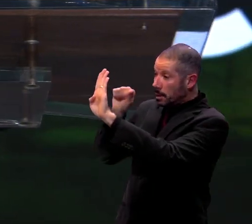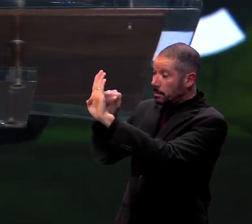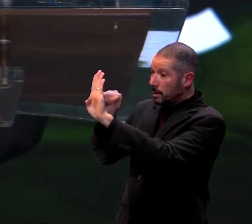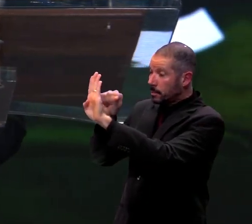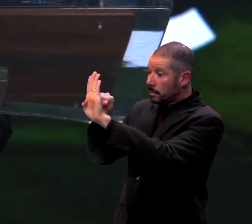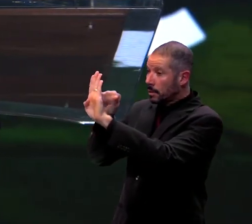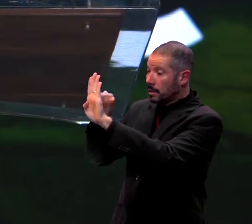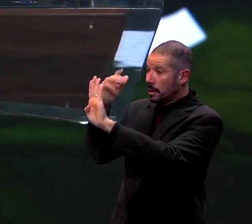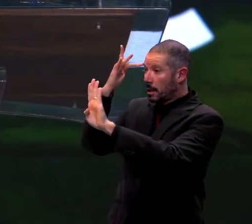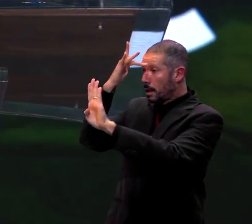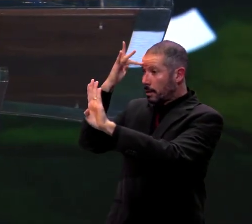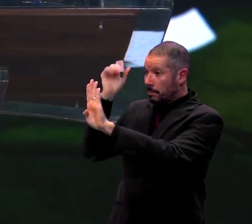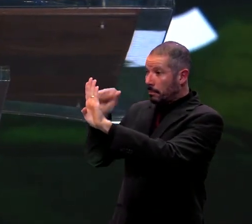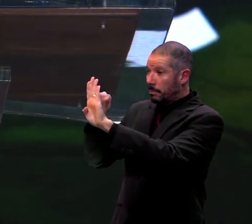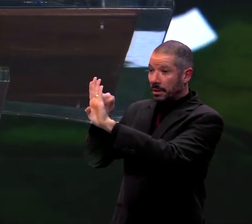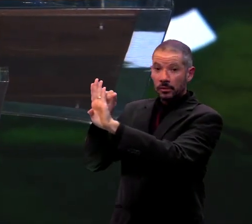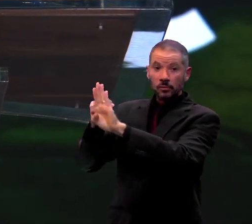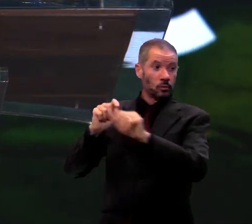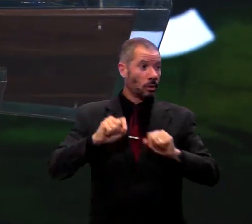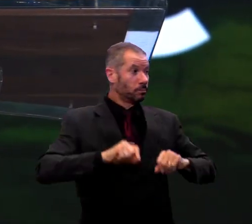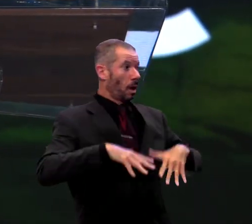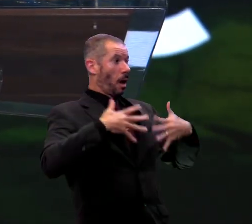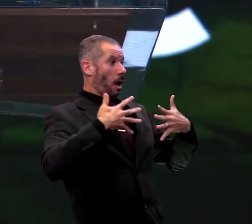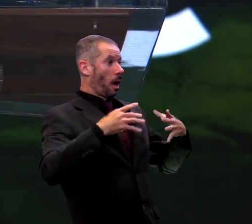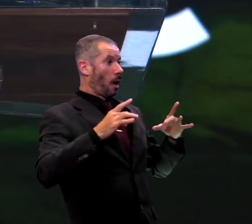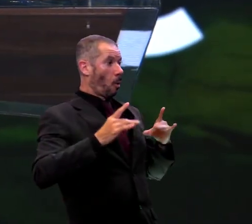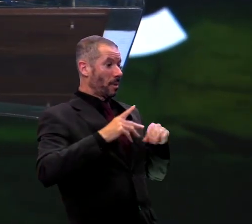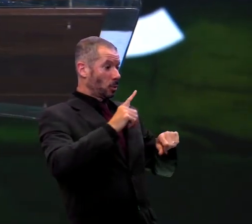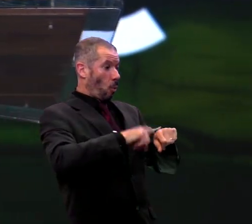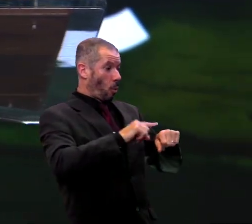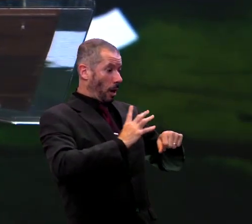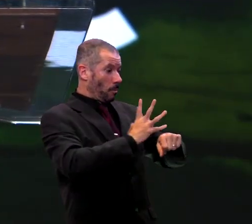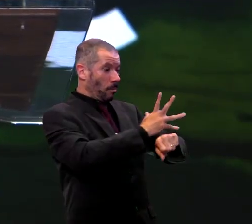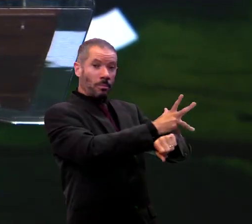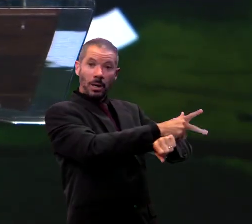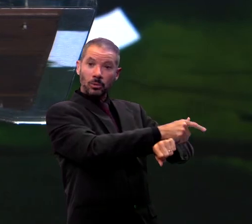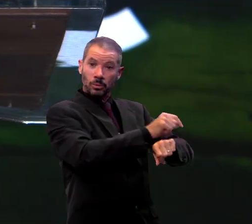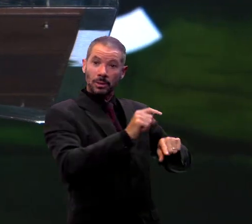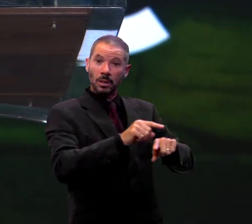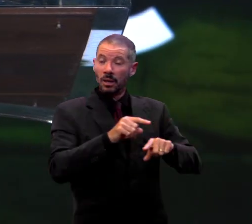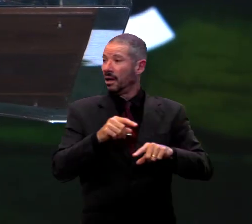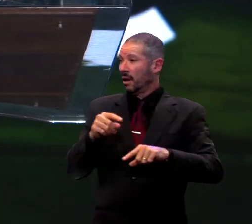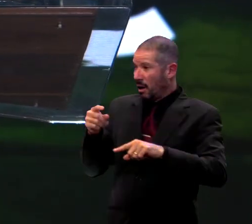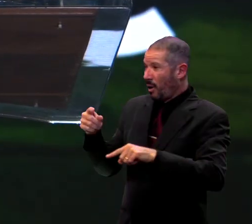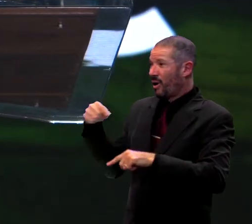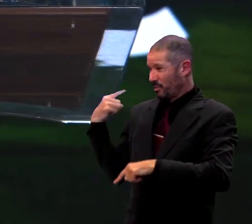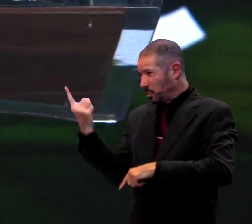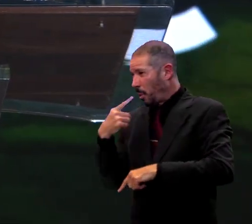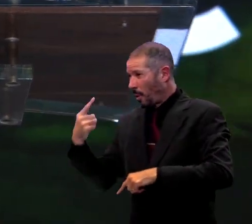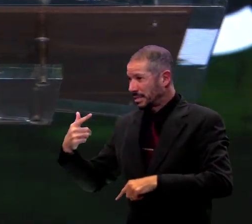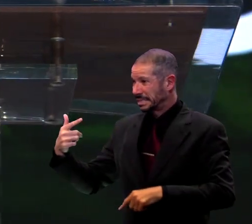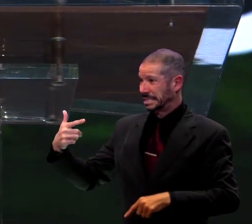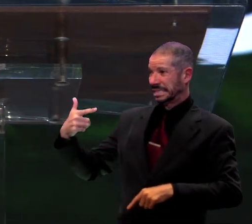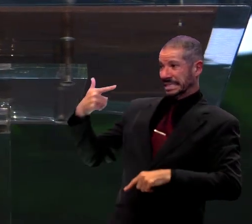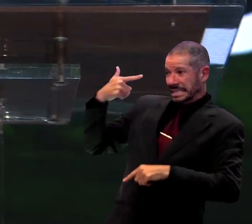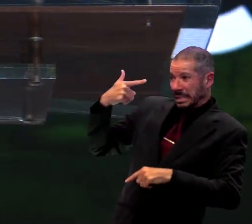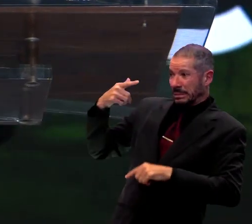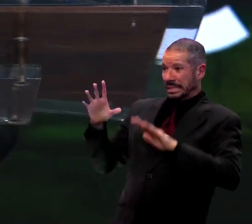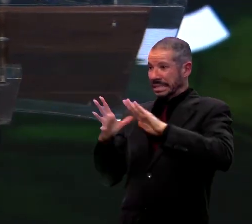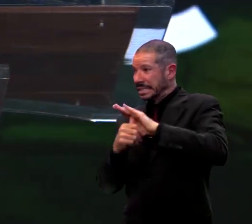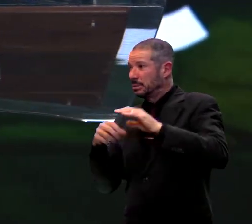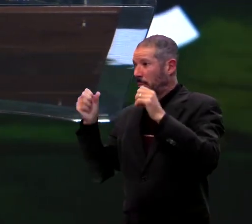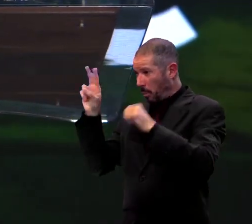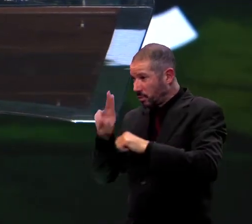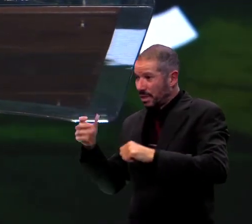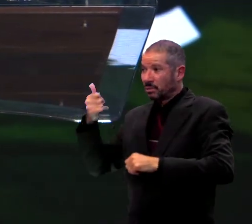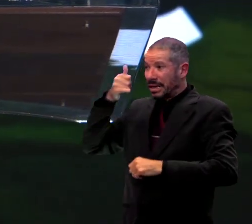acho que a pessoa deve ter ficado também assustada, né? Naquele horário da madrugada. Nós falamos: olha, fomos assaltados, precisamos usar o telefone, será que você